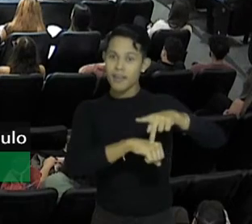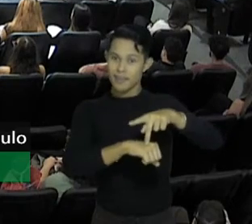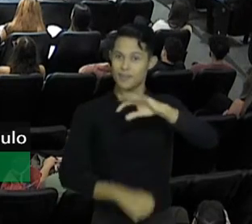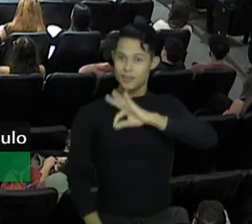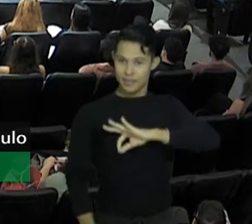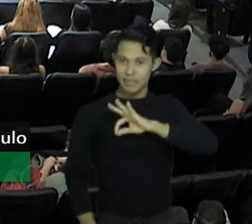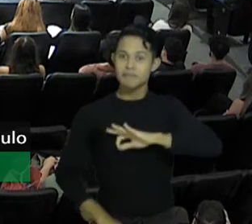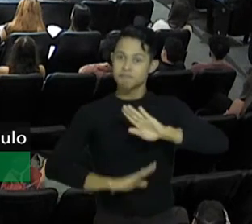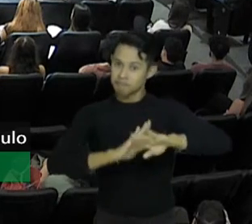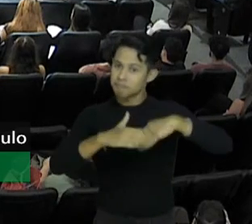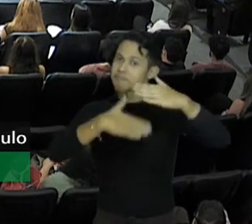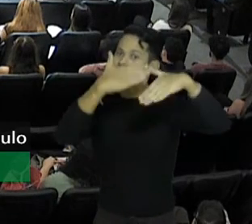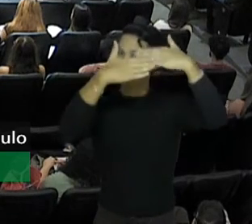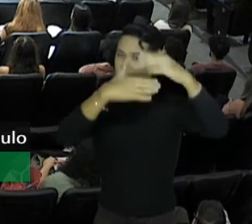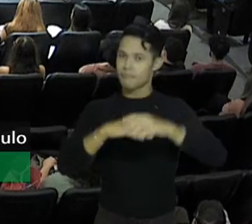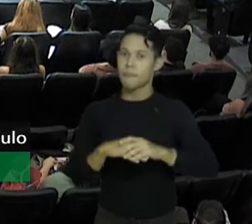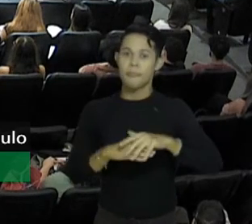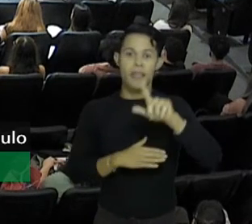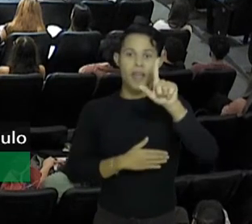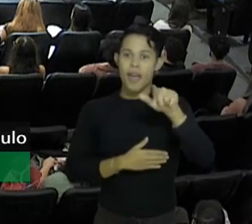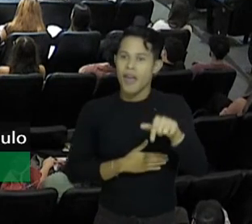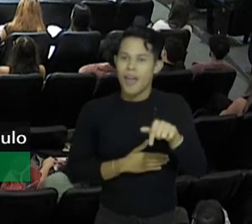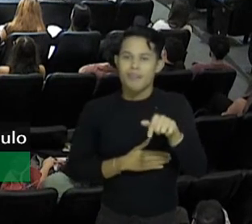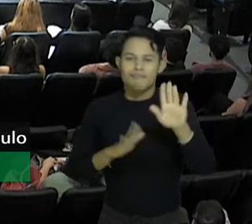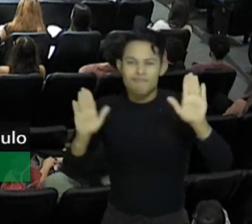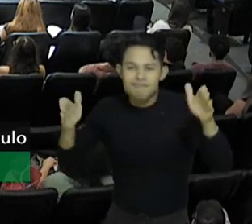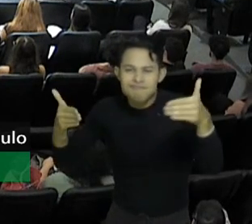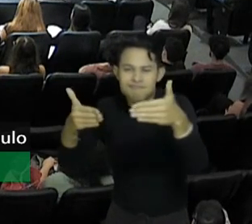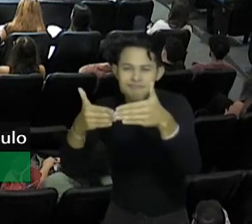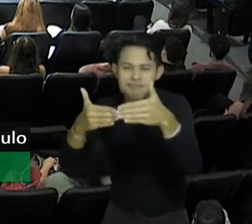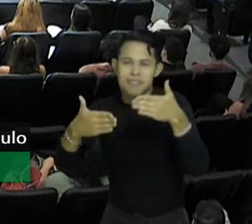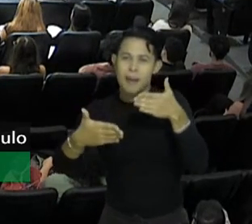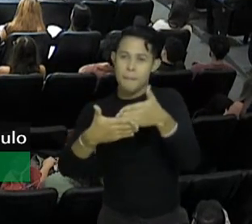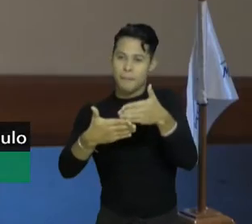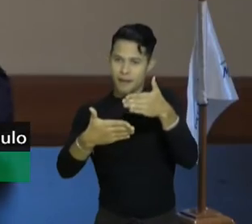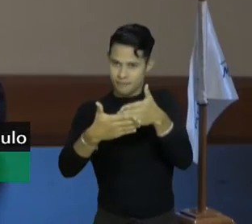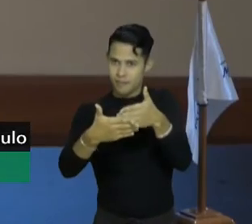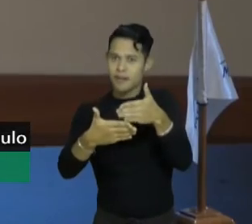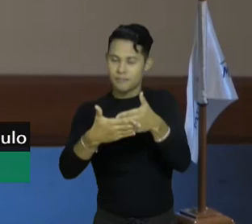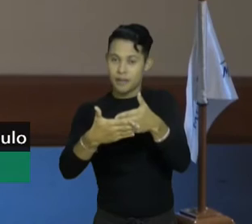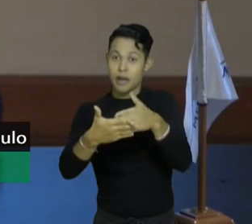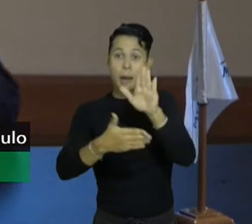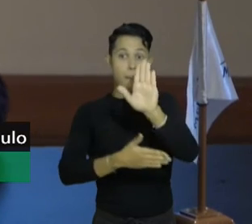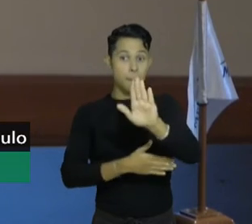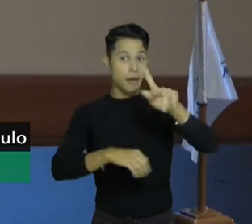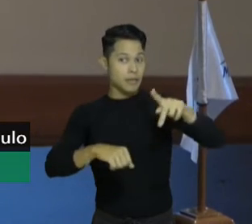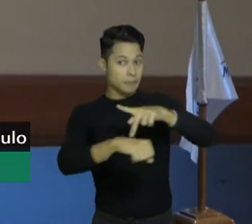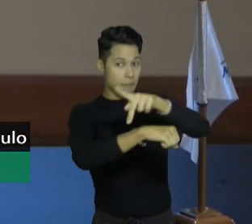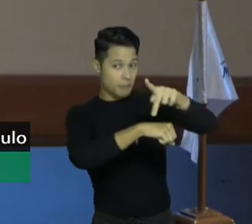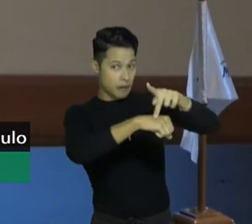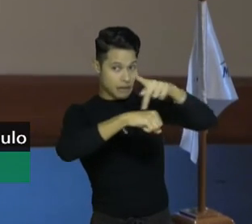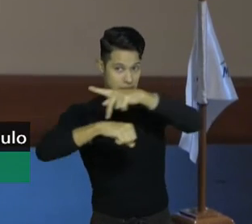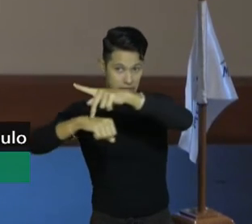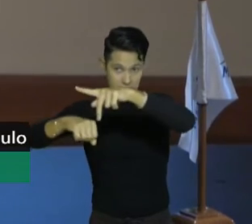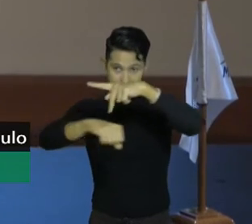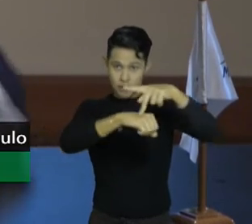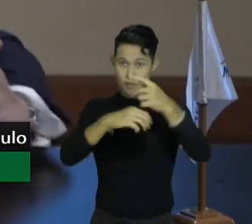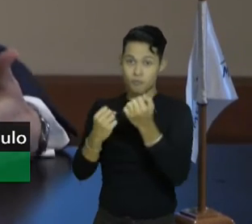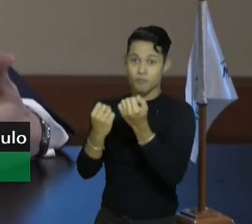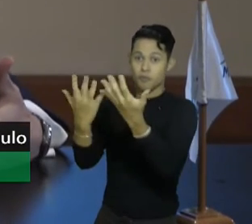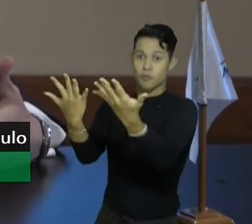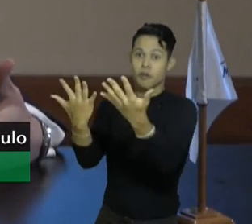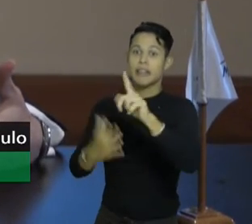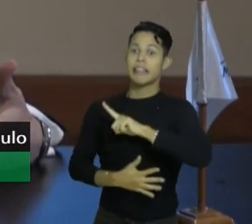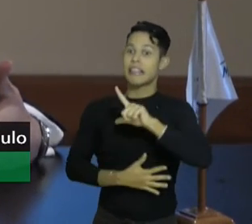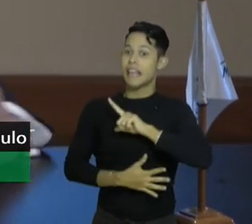desenvolvimento tá Ou seja é um bloco fechado tá evidentemente entre os países do bloco há livre comércio então